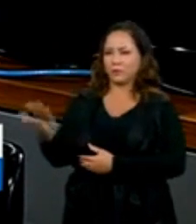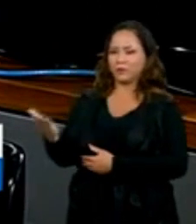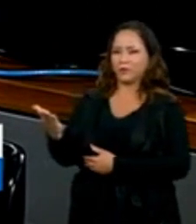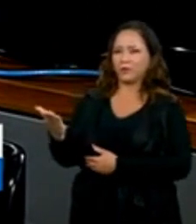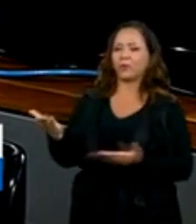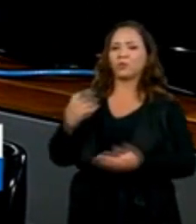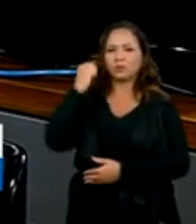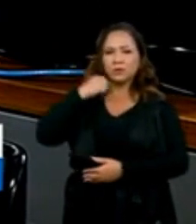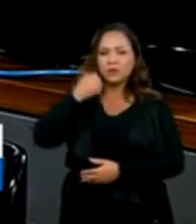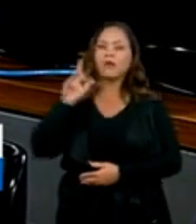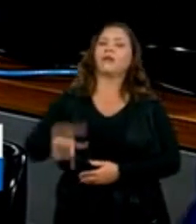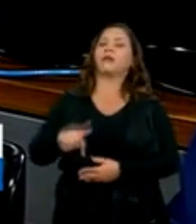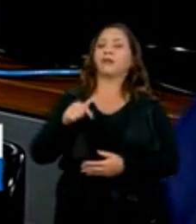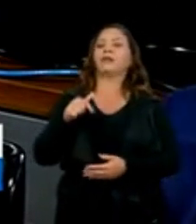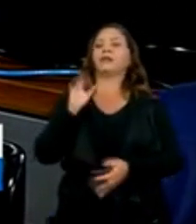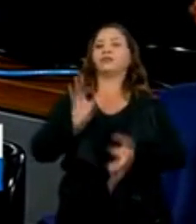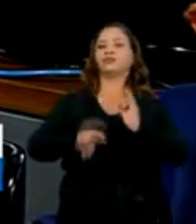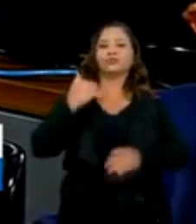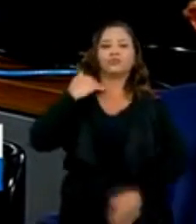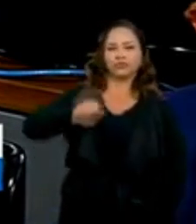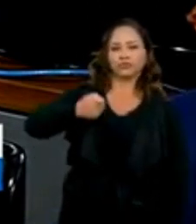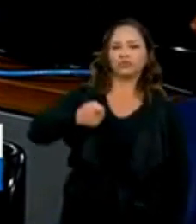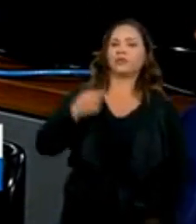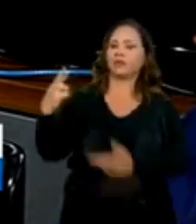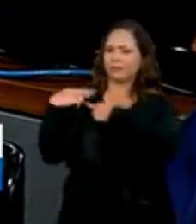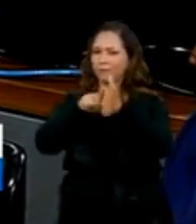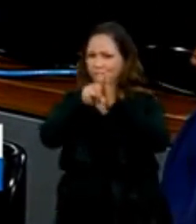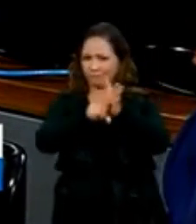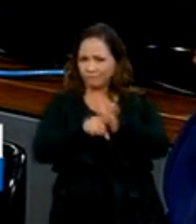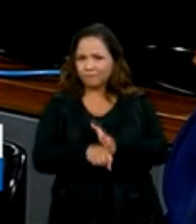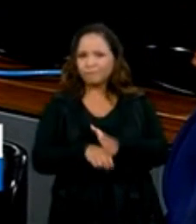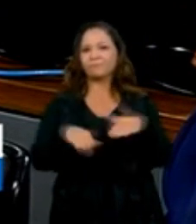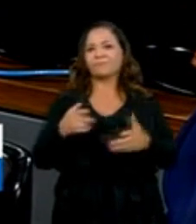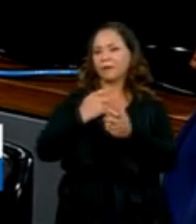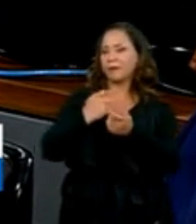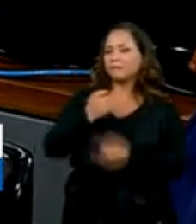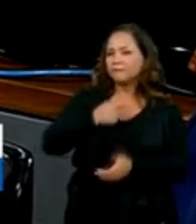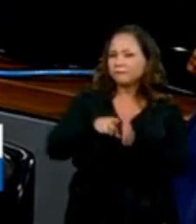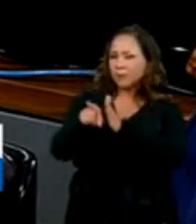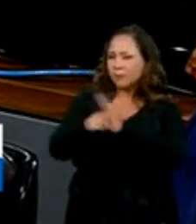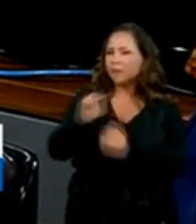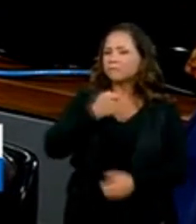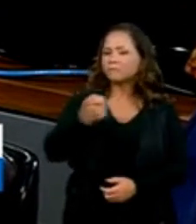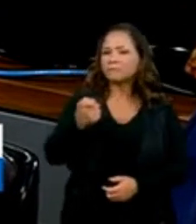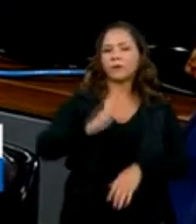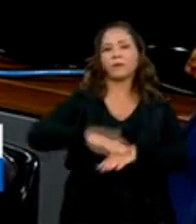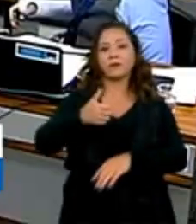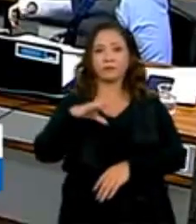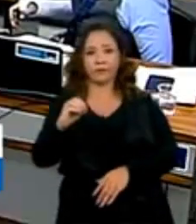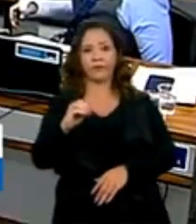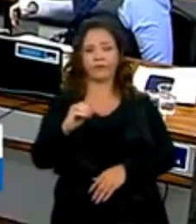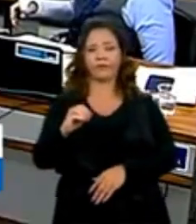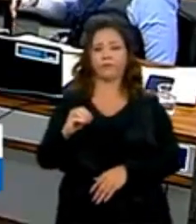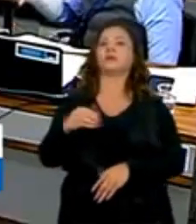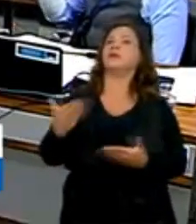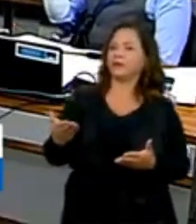milhares de pessoas. Ainda durante a apresentação, Zanin prometeu que não mudará de lado quando ocupar cadeira no Supremo e que estará